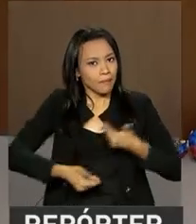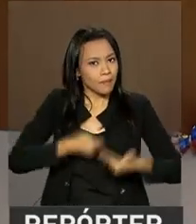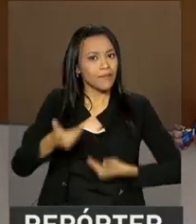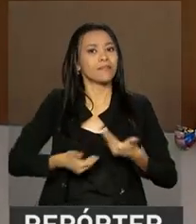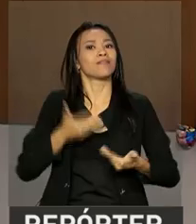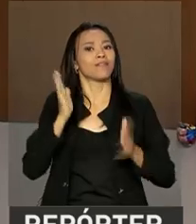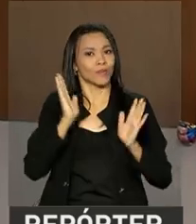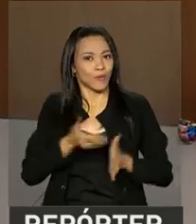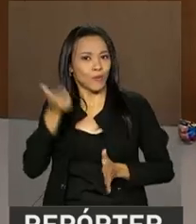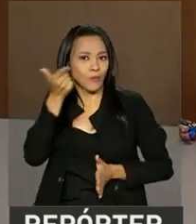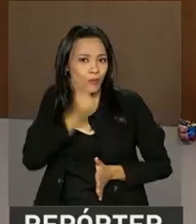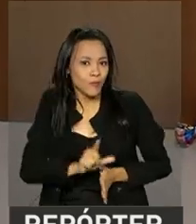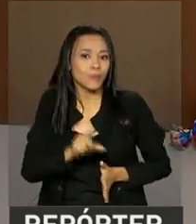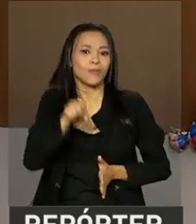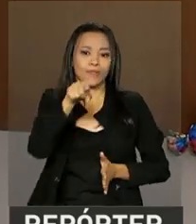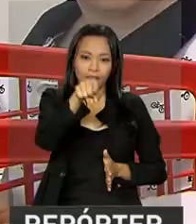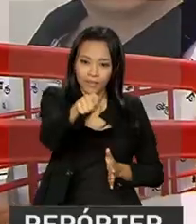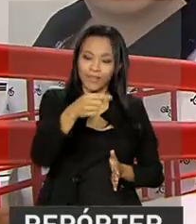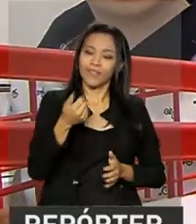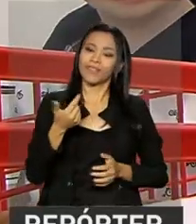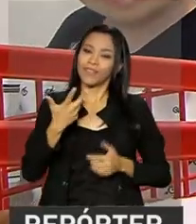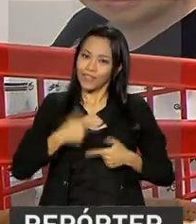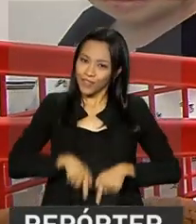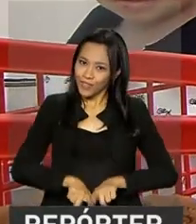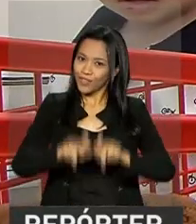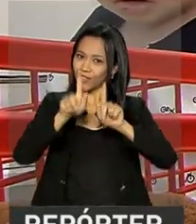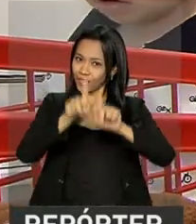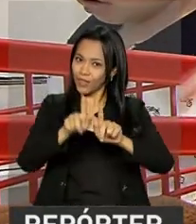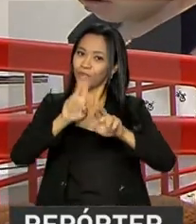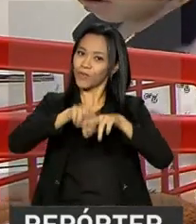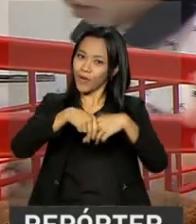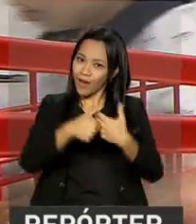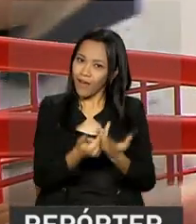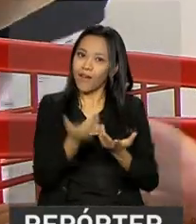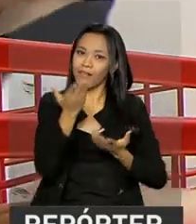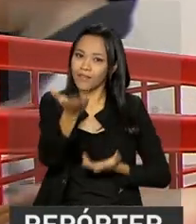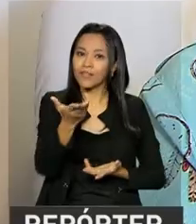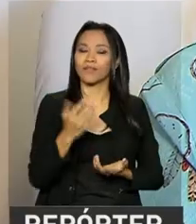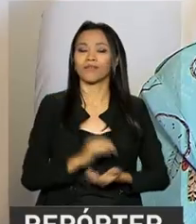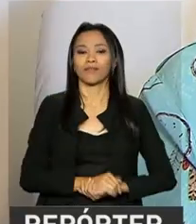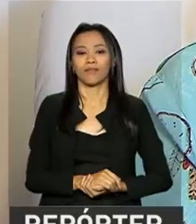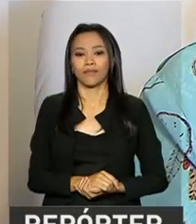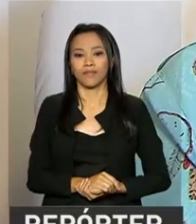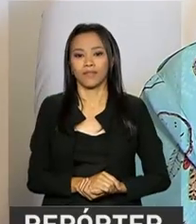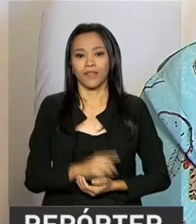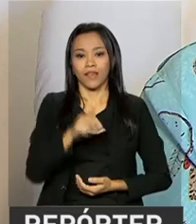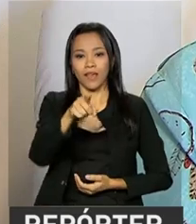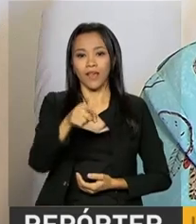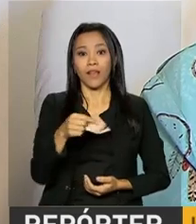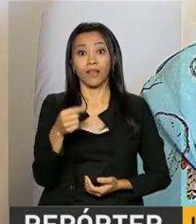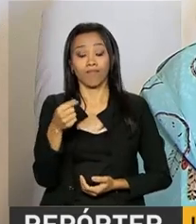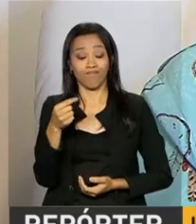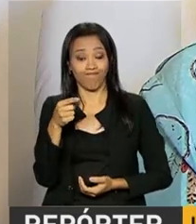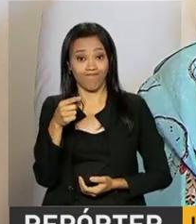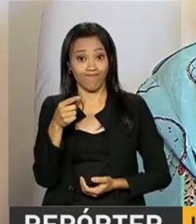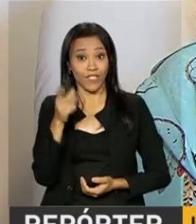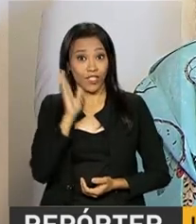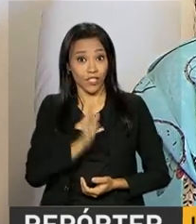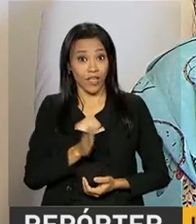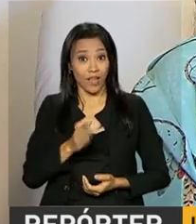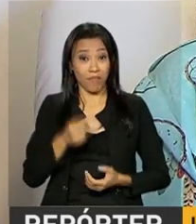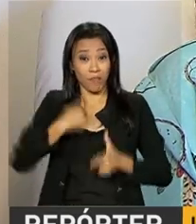fertilização e a tão sonhada gravidez só veio por meio de reprodução assistida. Eu tive um diagnóstico de